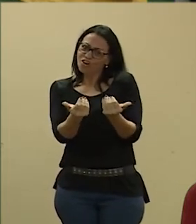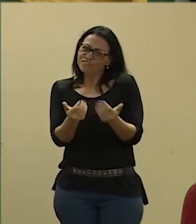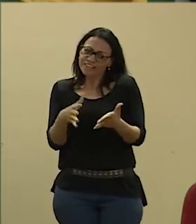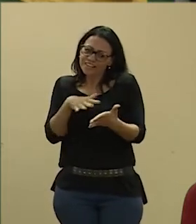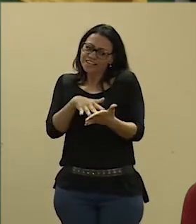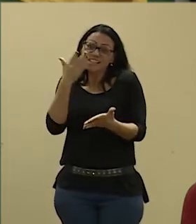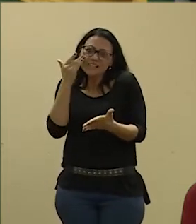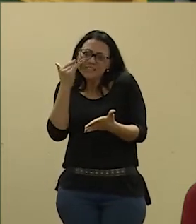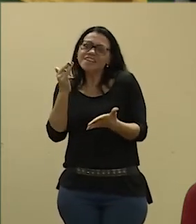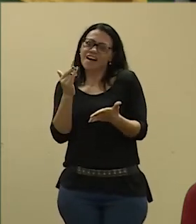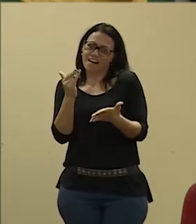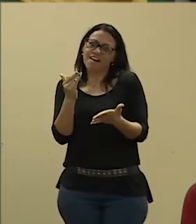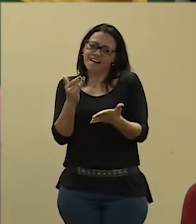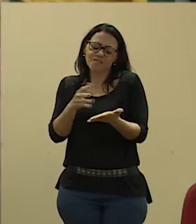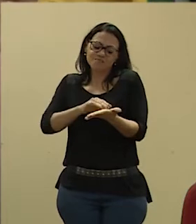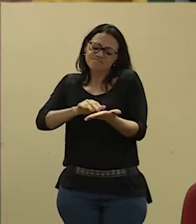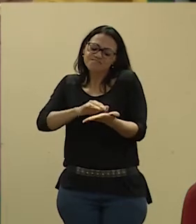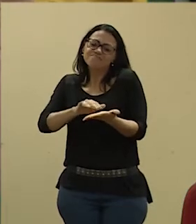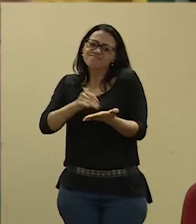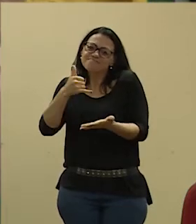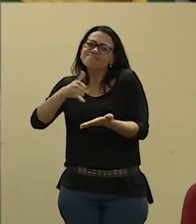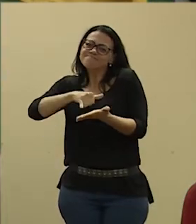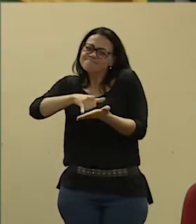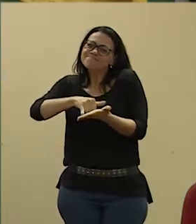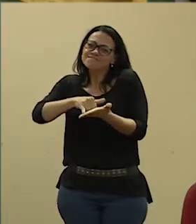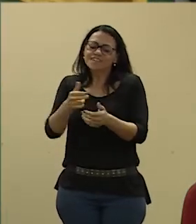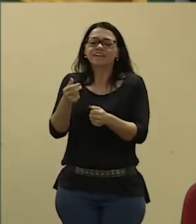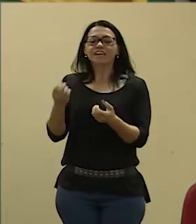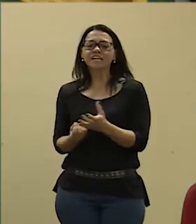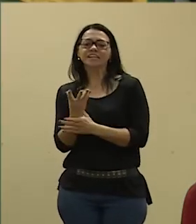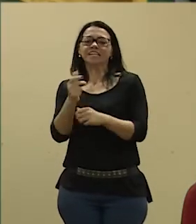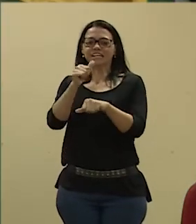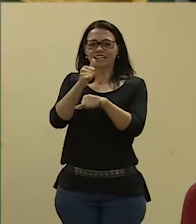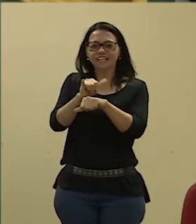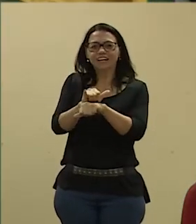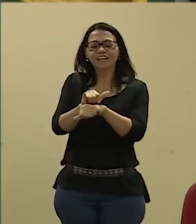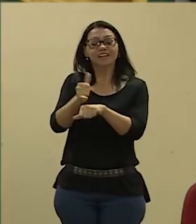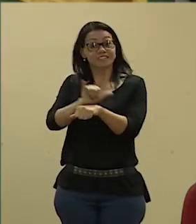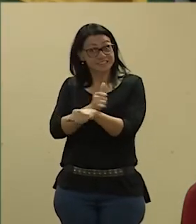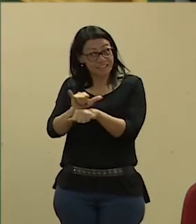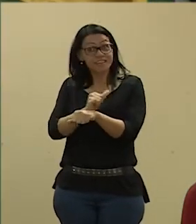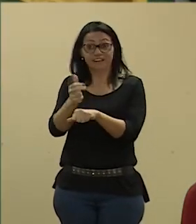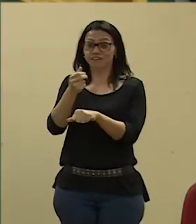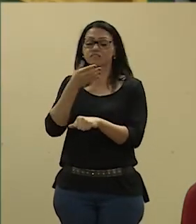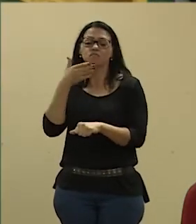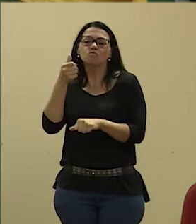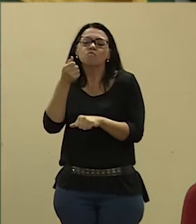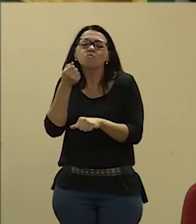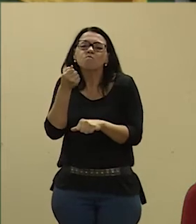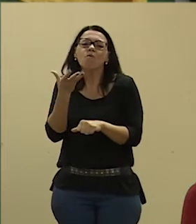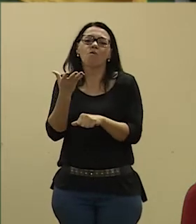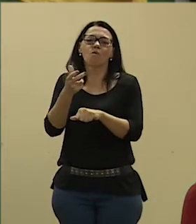é outro contexto a gente tem que entender isso também às vezes então esse vídeo estilo self seja uma boa estratégia para você comentar o processo é